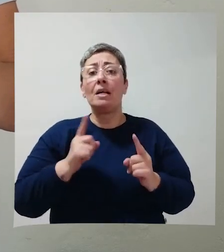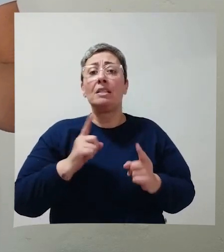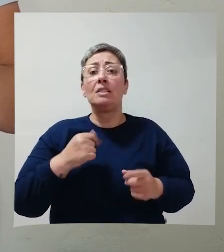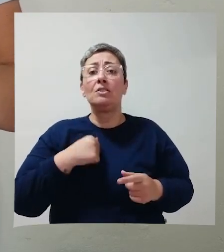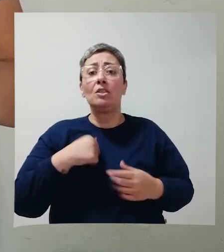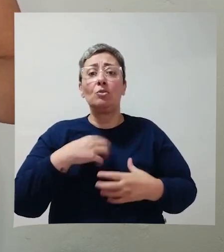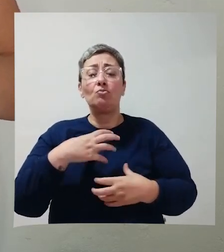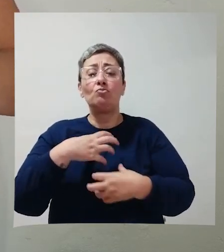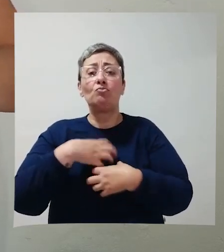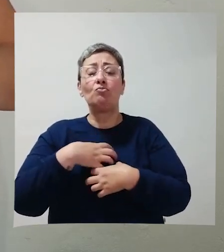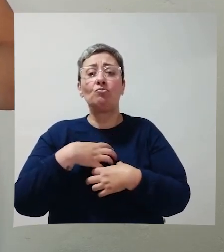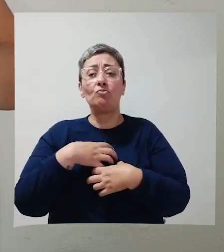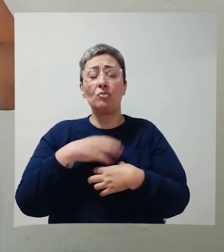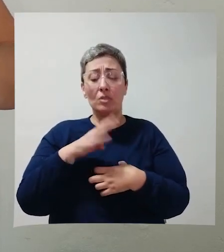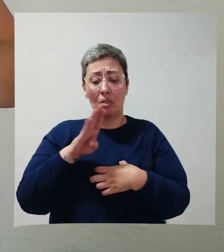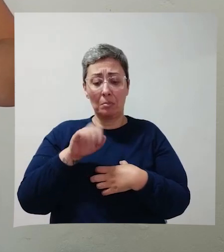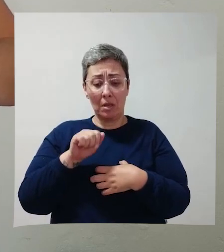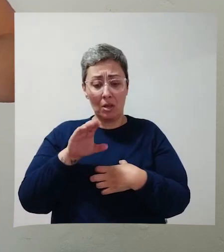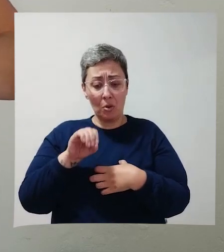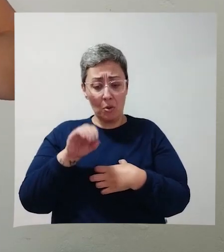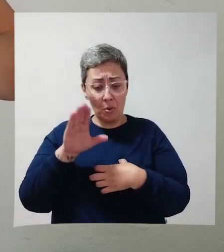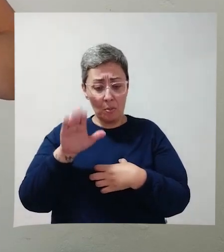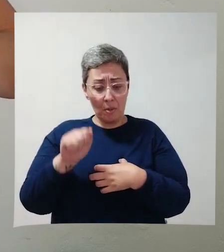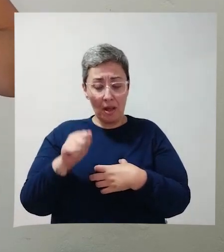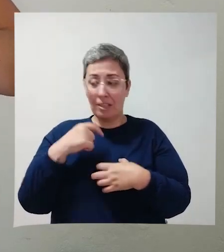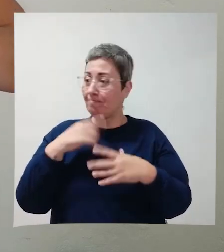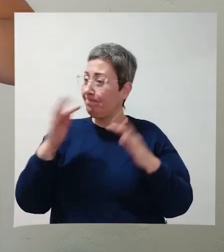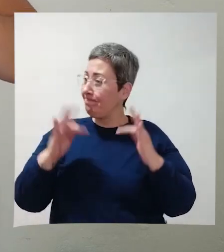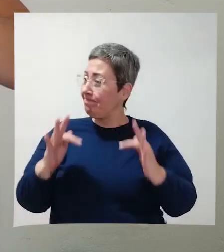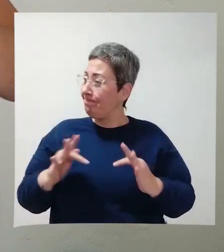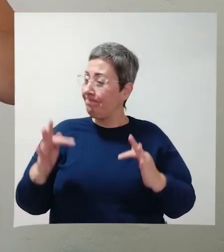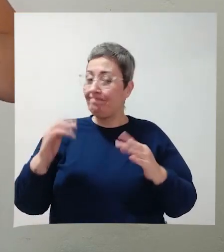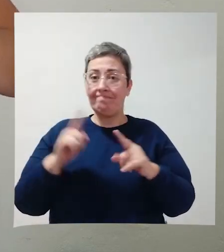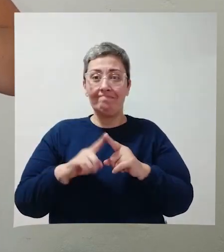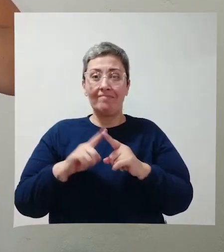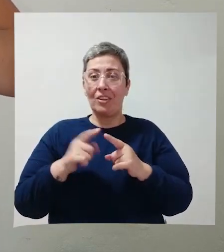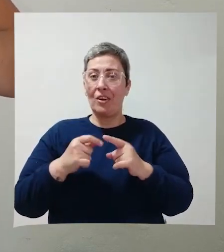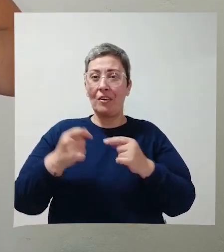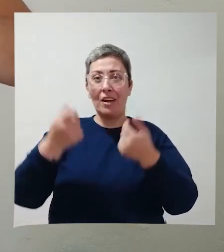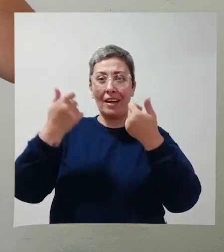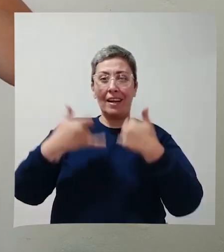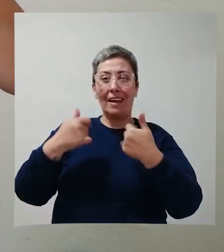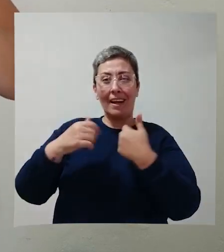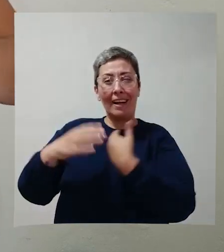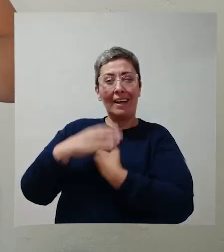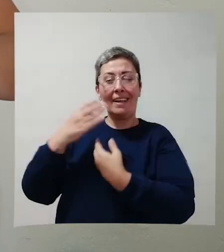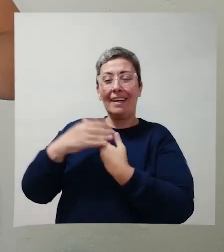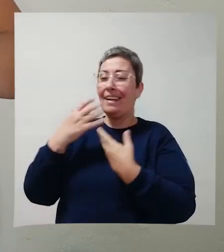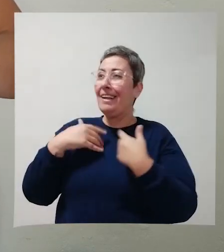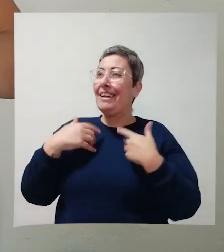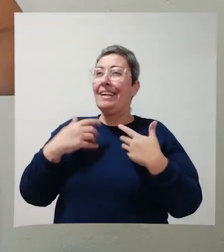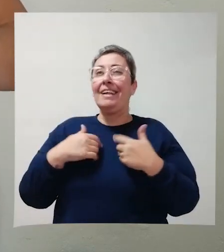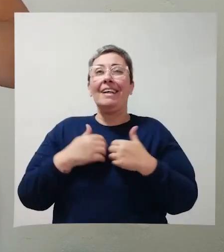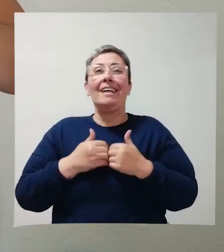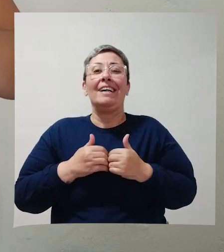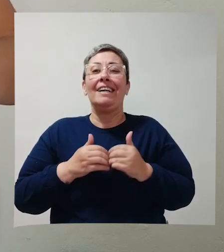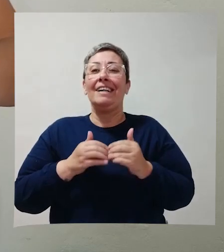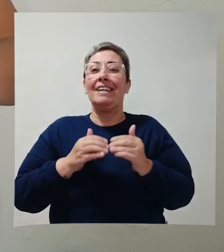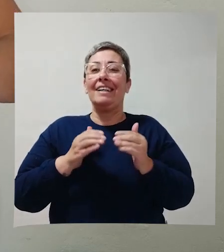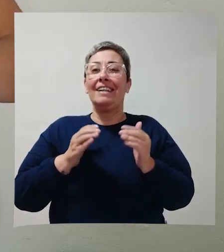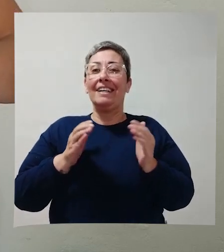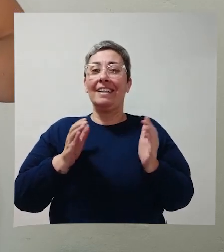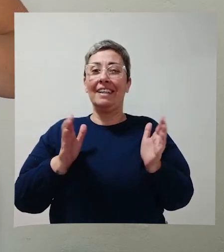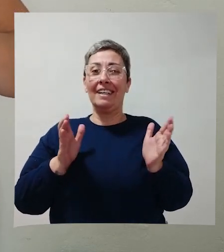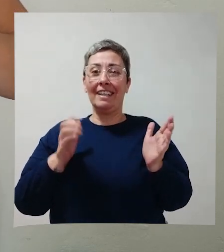seu coração? O Baobá, então, estava tão feliz com aquela série de elogios que abriu seu coração. E lá